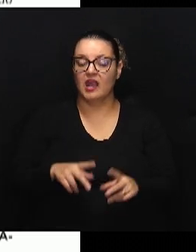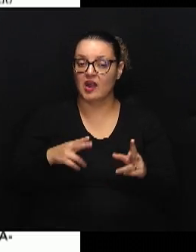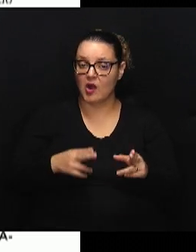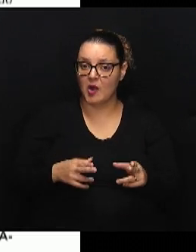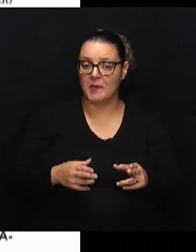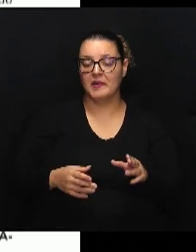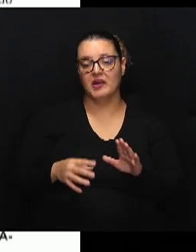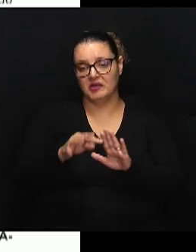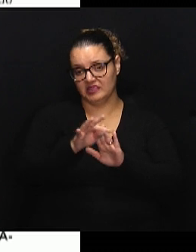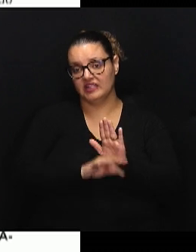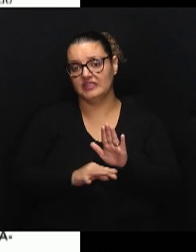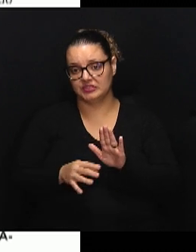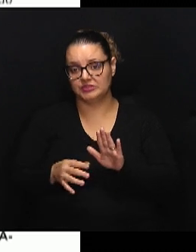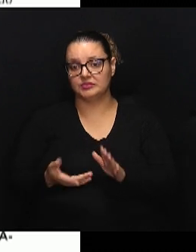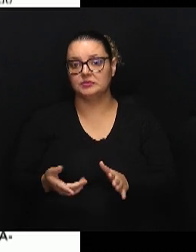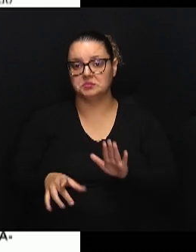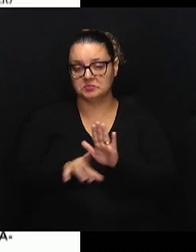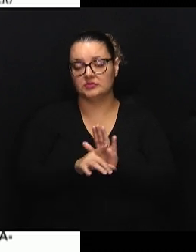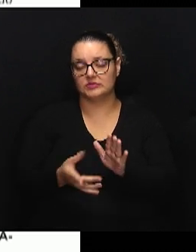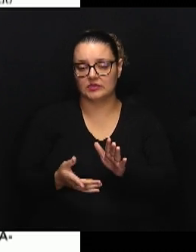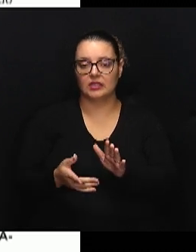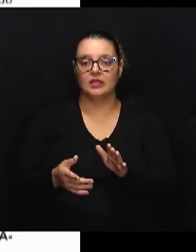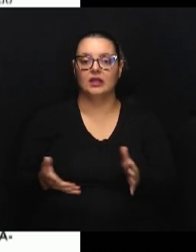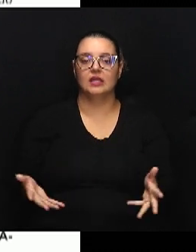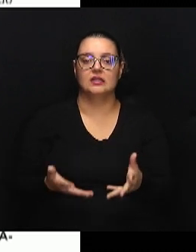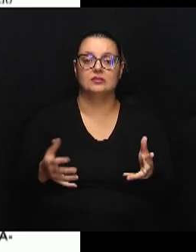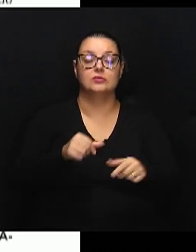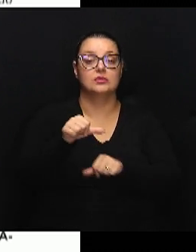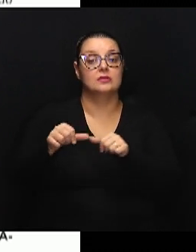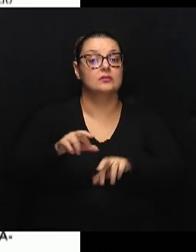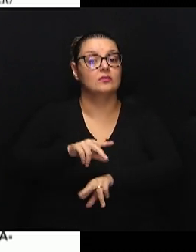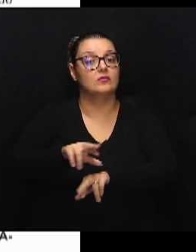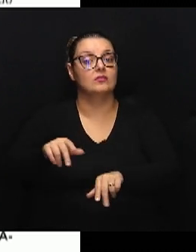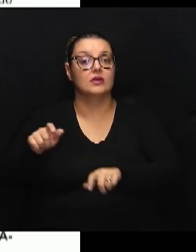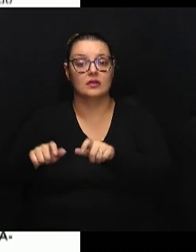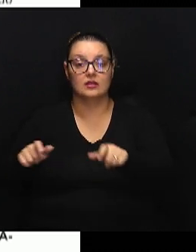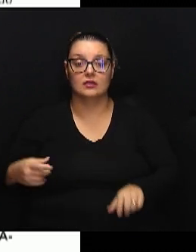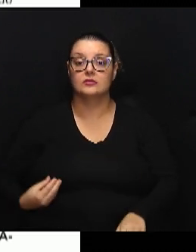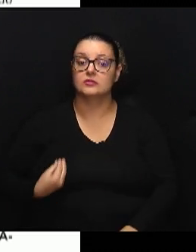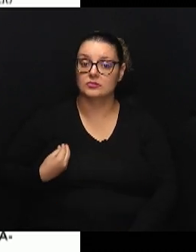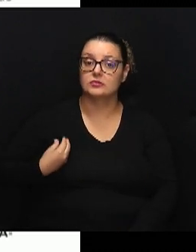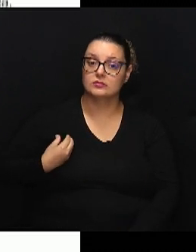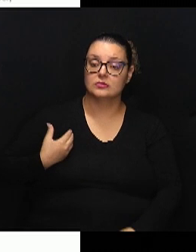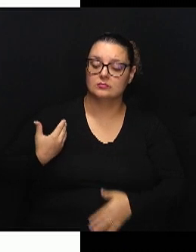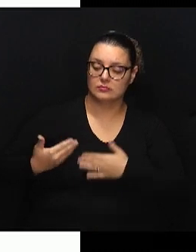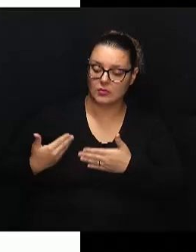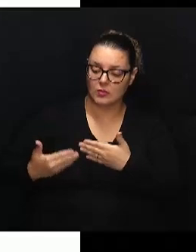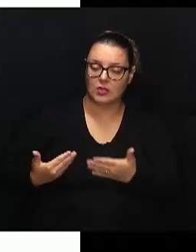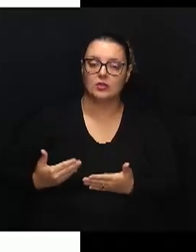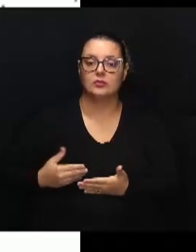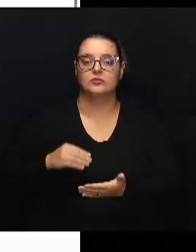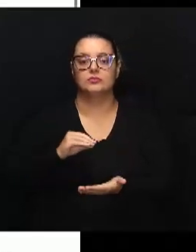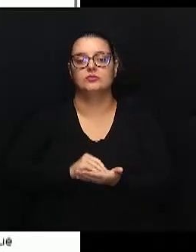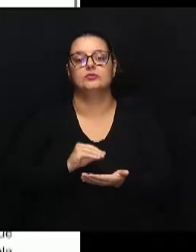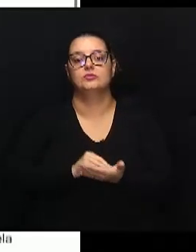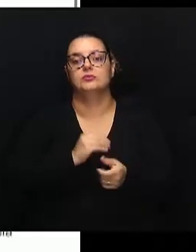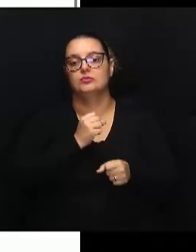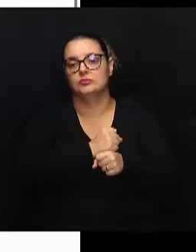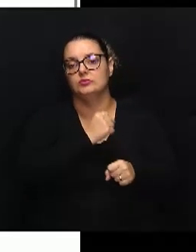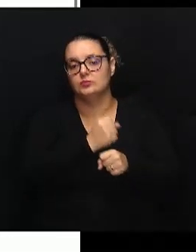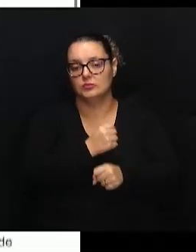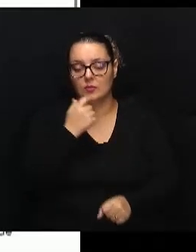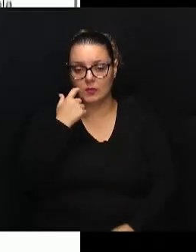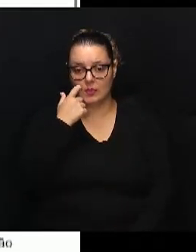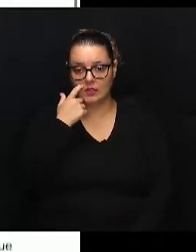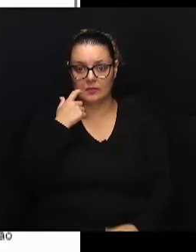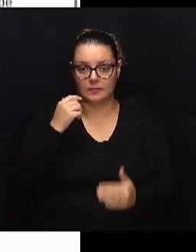com o texto, a iniciativa transforma a vida de milhares de pessoas ao longo das últimas décadas. E se a gente vai um